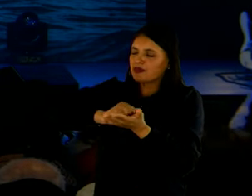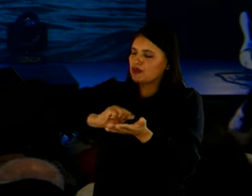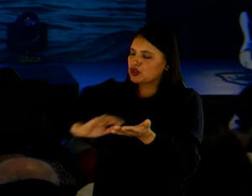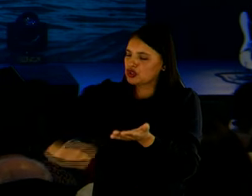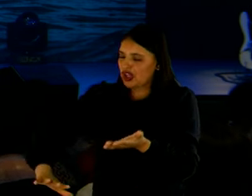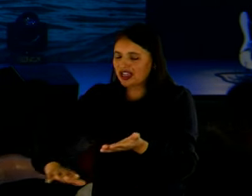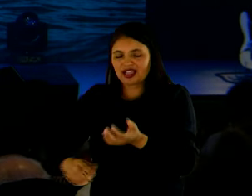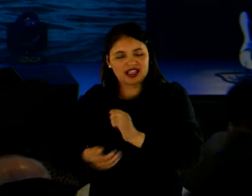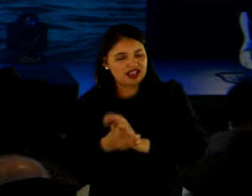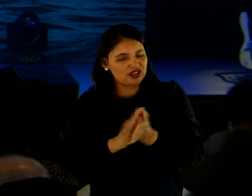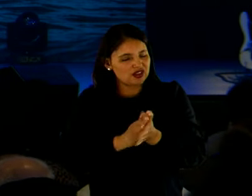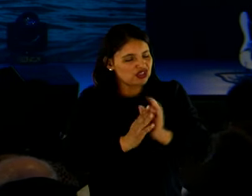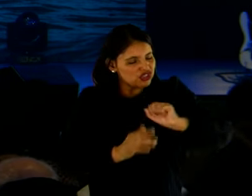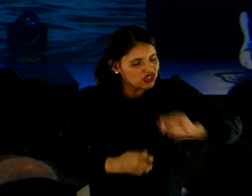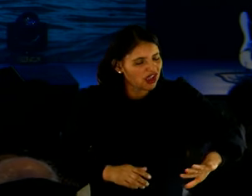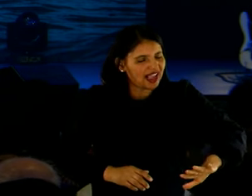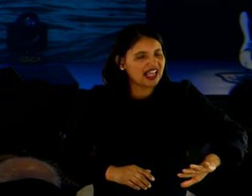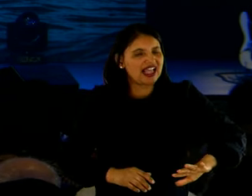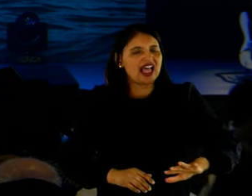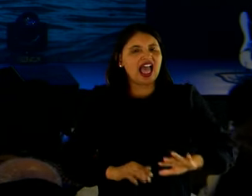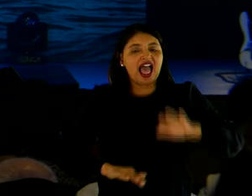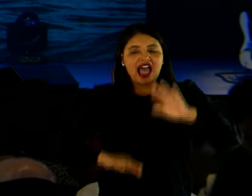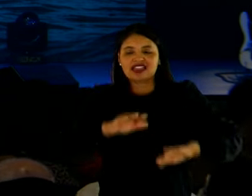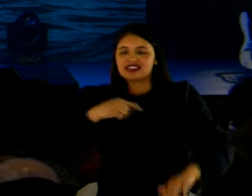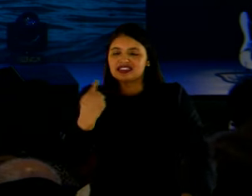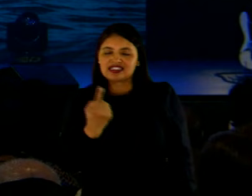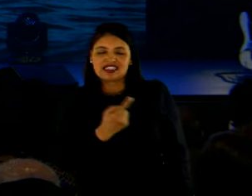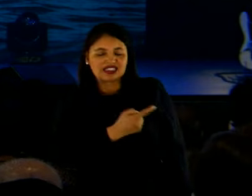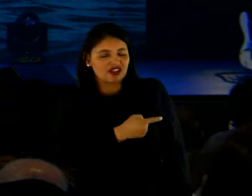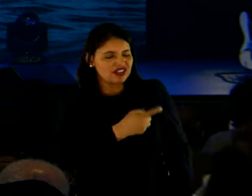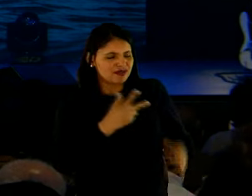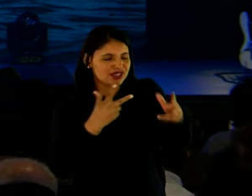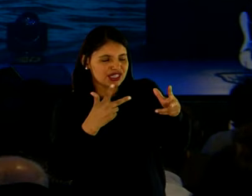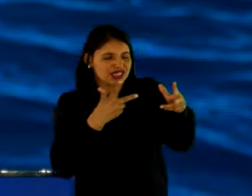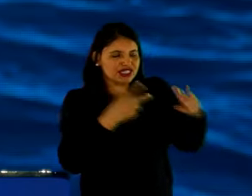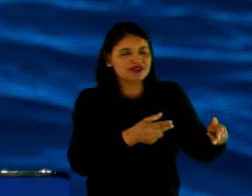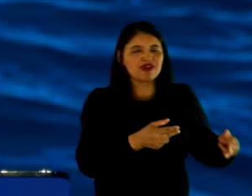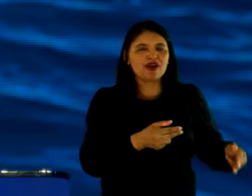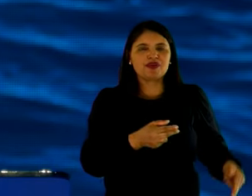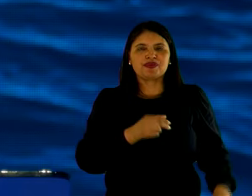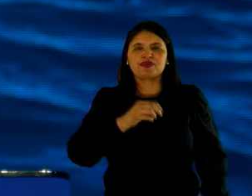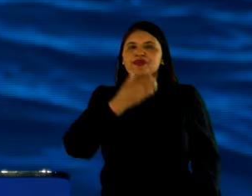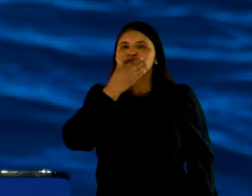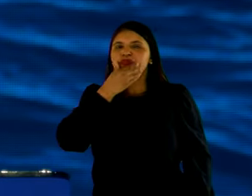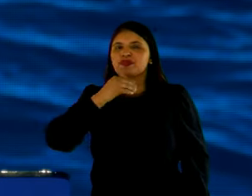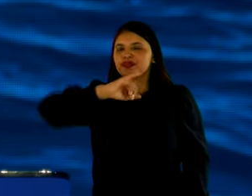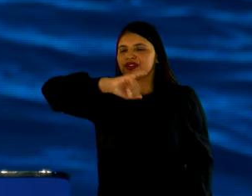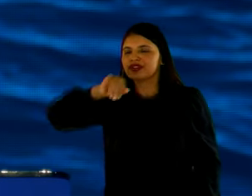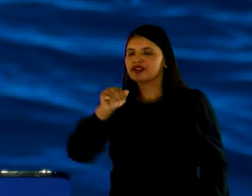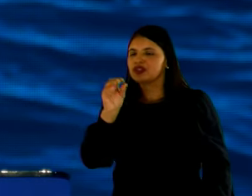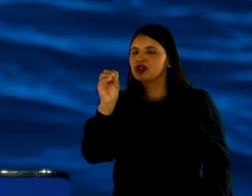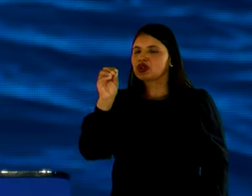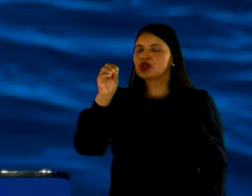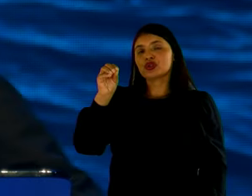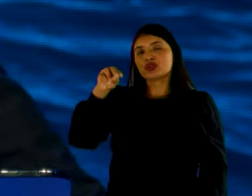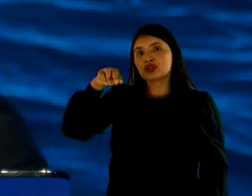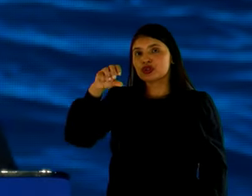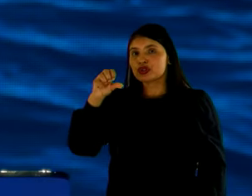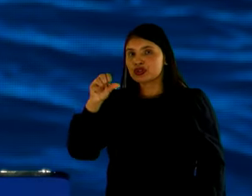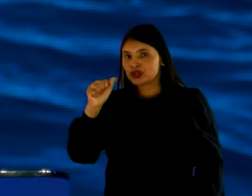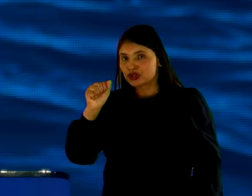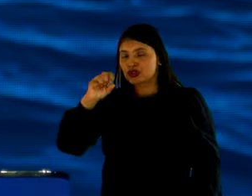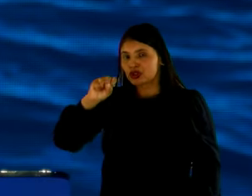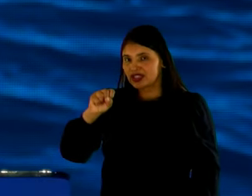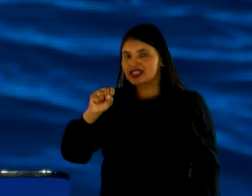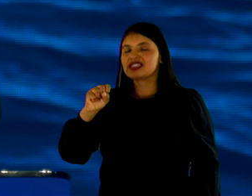Esse Jonas pode estar bem escondidinho lá. Ninguém tá vendo. Ninguém tá vendo, pastor. Pastor Osid não tá vendo. Pastor Cri não tá